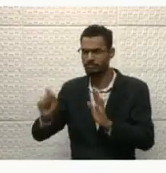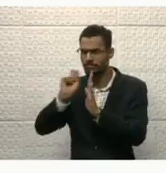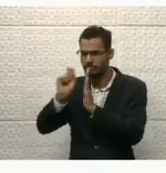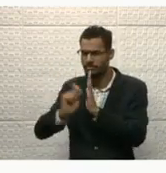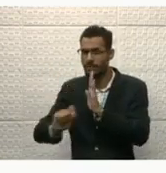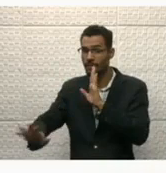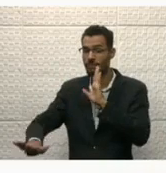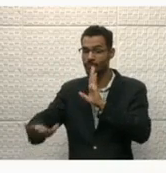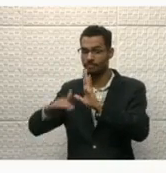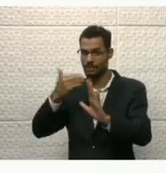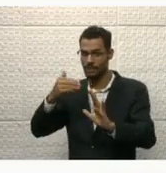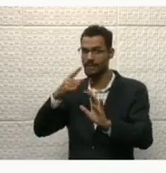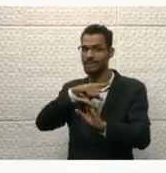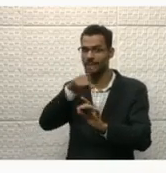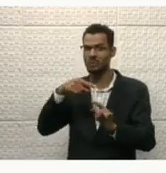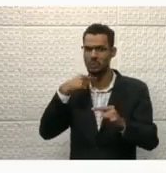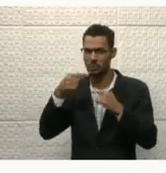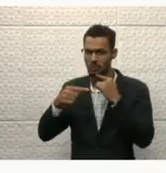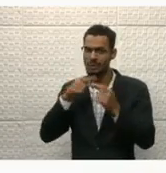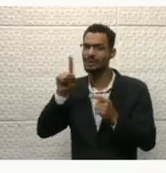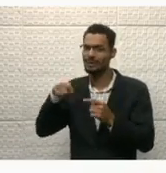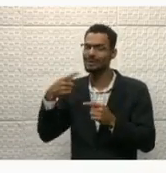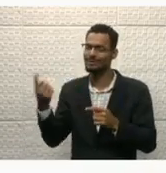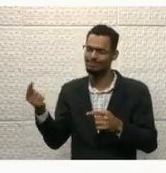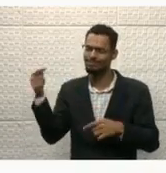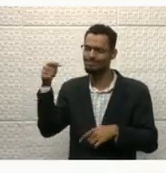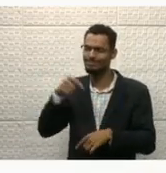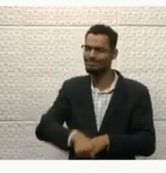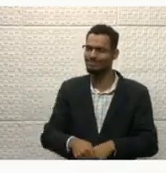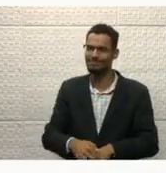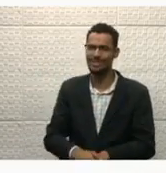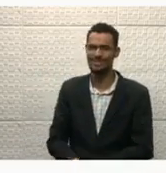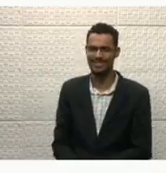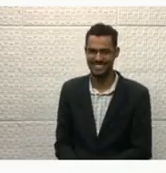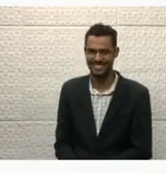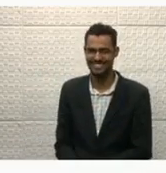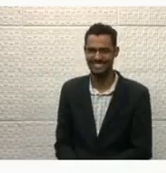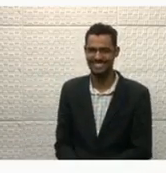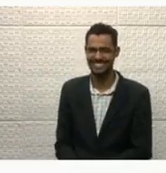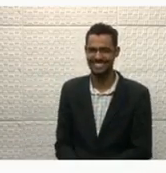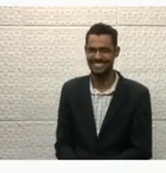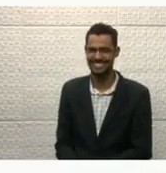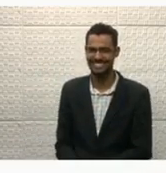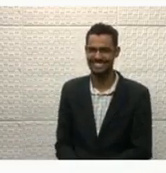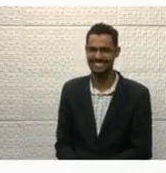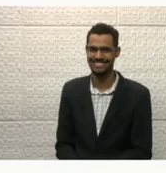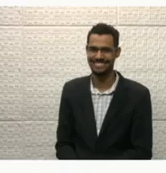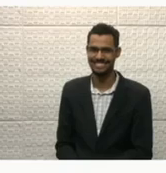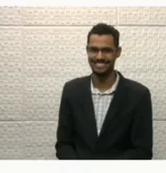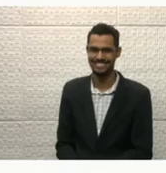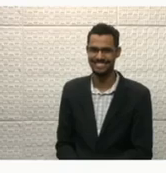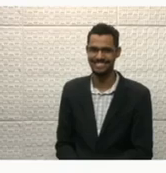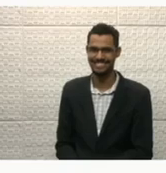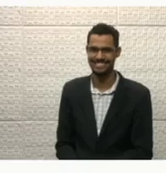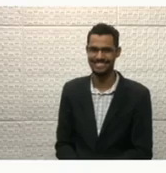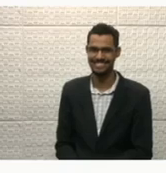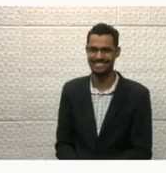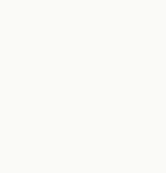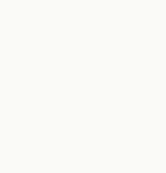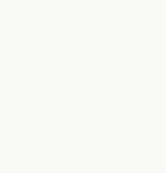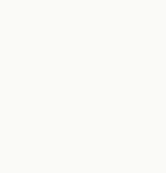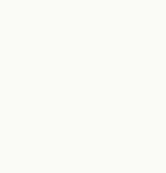as suas contribuições e também suas dúvidas. Logo em seguida, nós continuaremos trabalhando com essas transformações lineares.